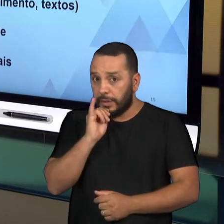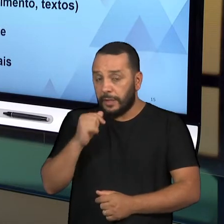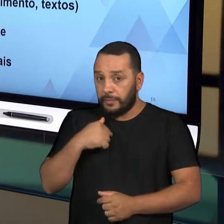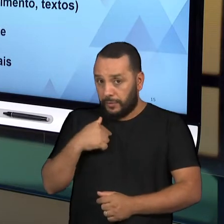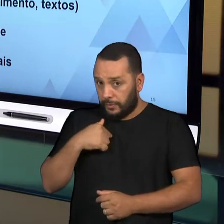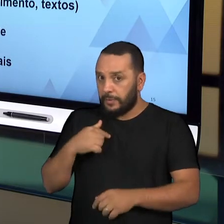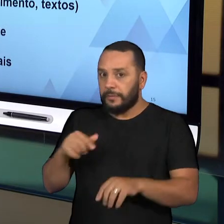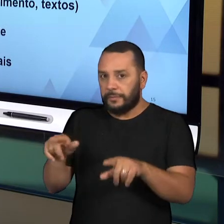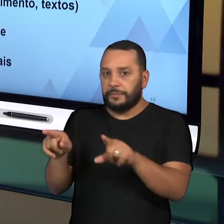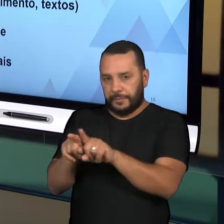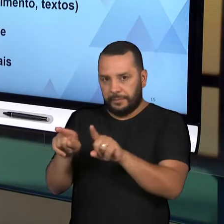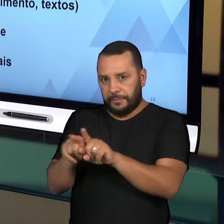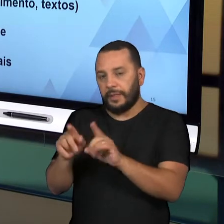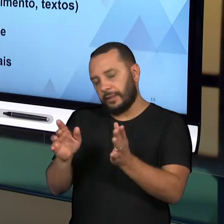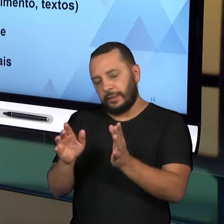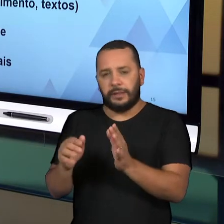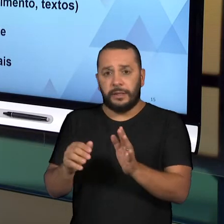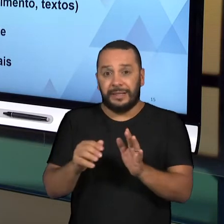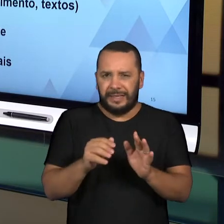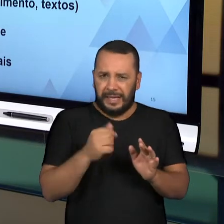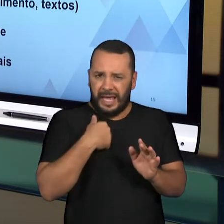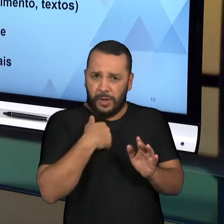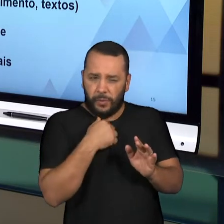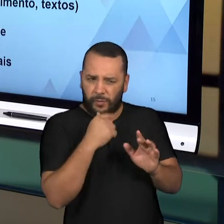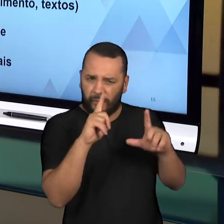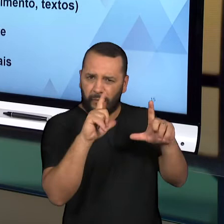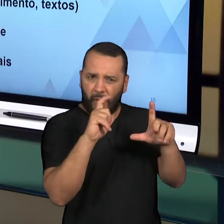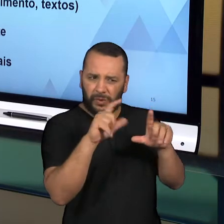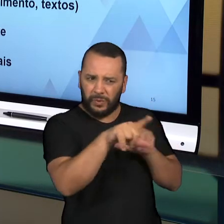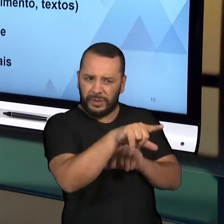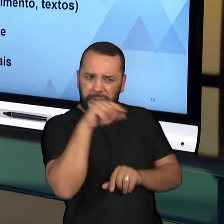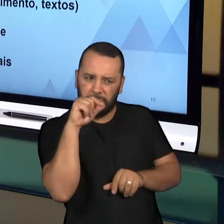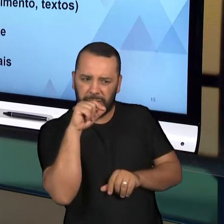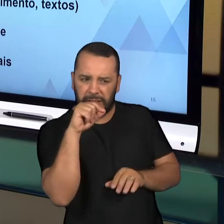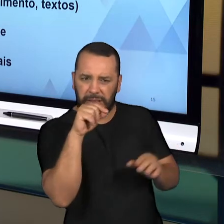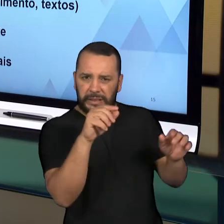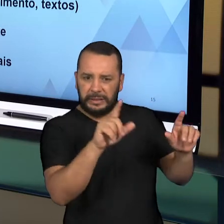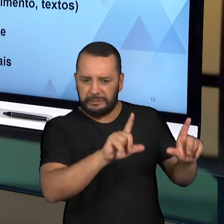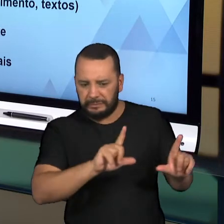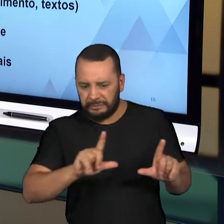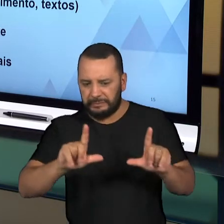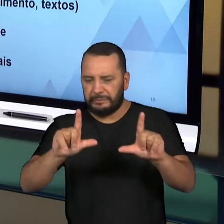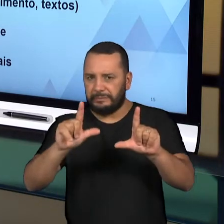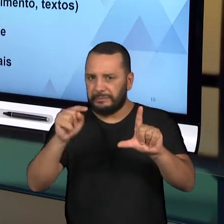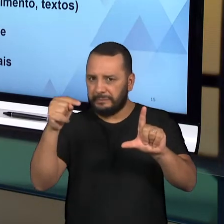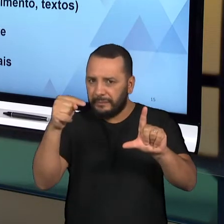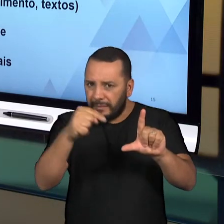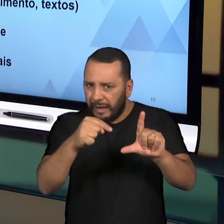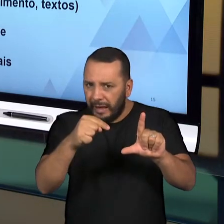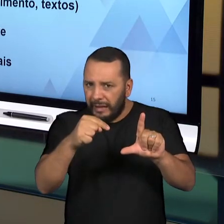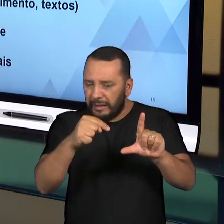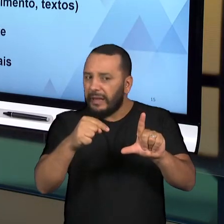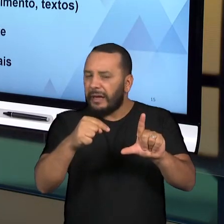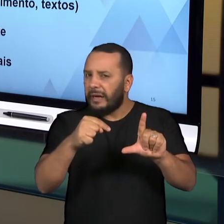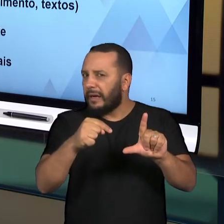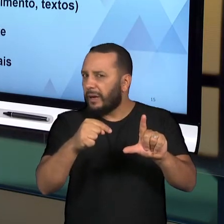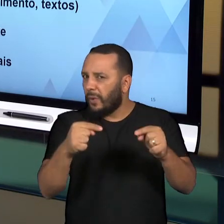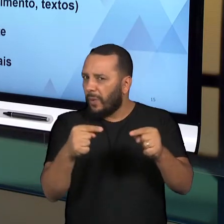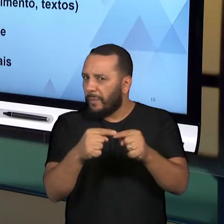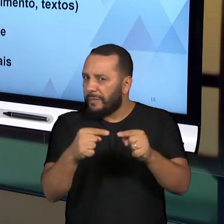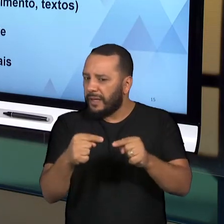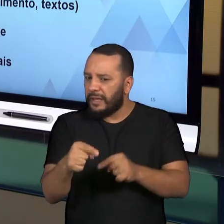aquela criança né de onde que eu selecionei essa imagem né é uma imagem real né ela realmente